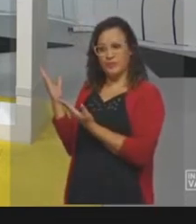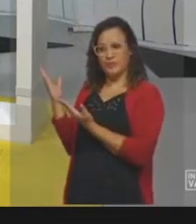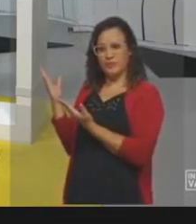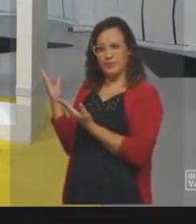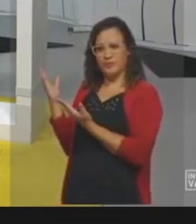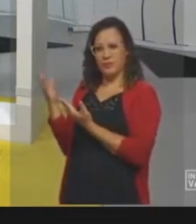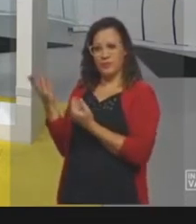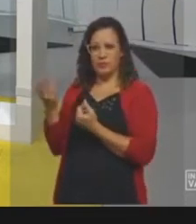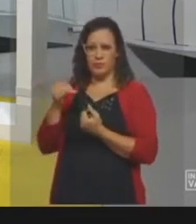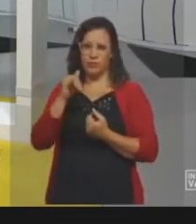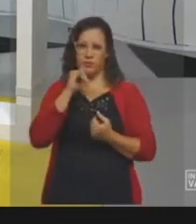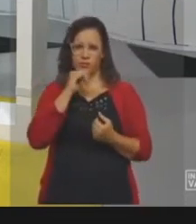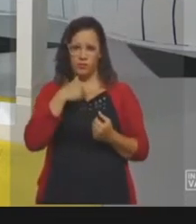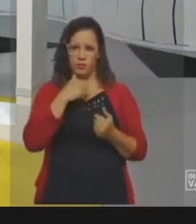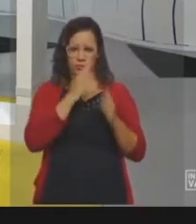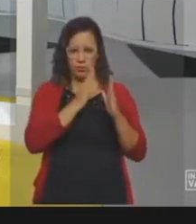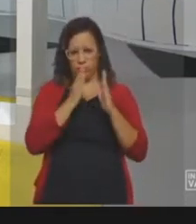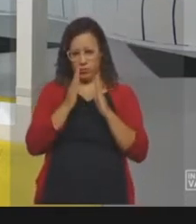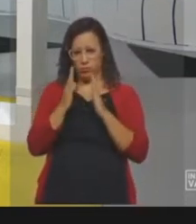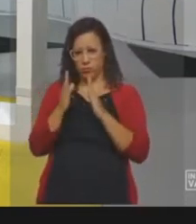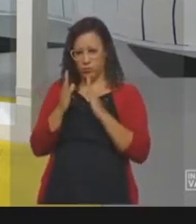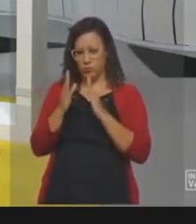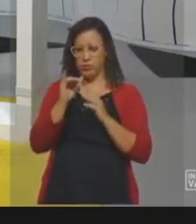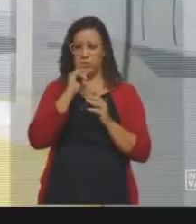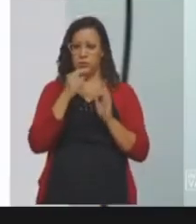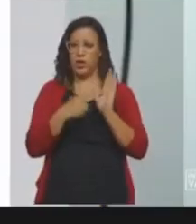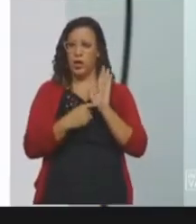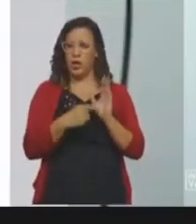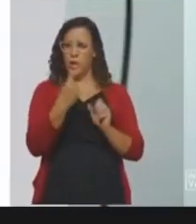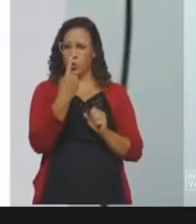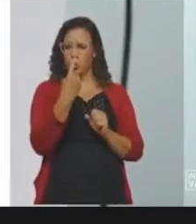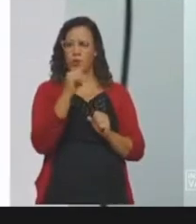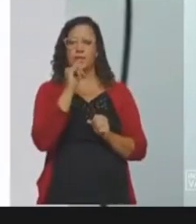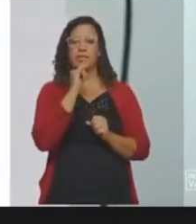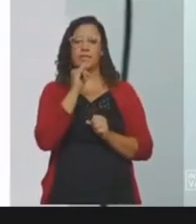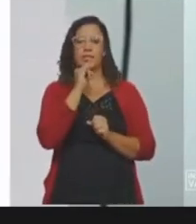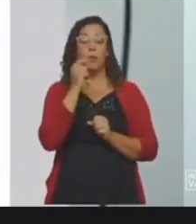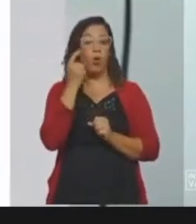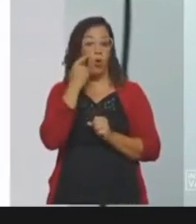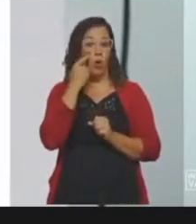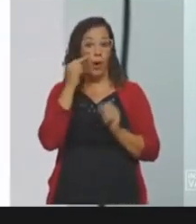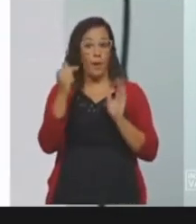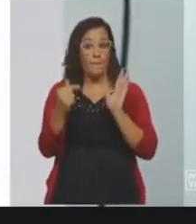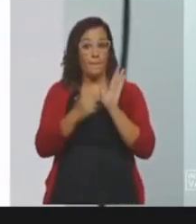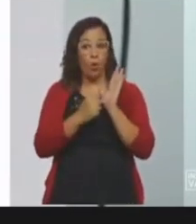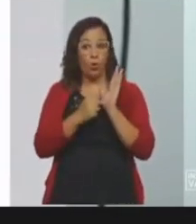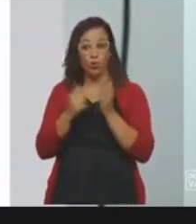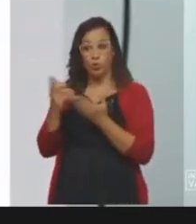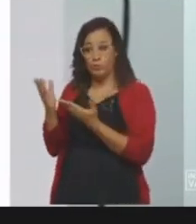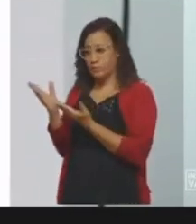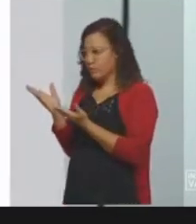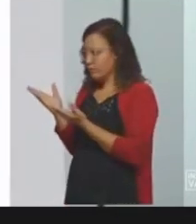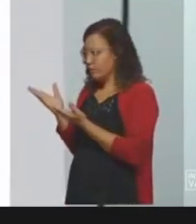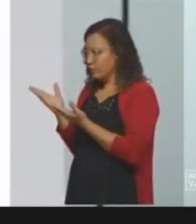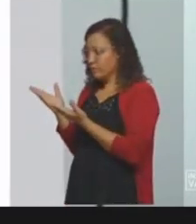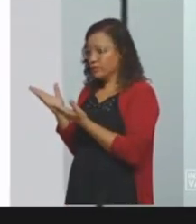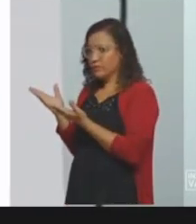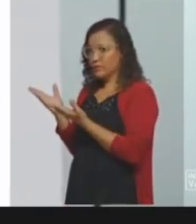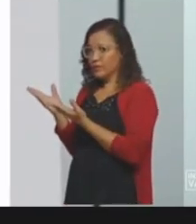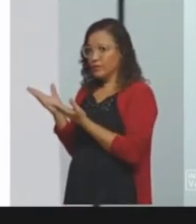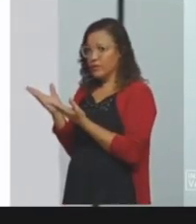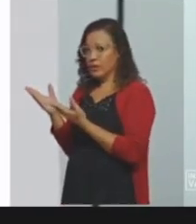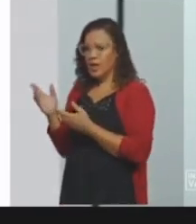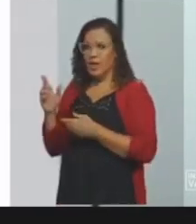na verdade eles são aos pares, eu vou representar um só. Vamos dizer que nesse ponto aqui, ó, ele tem um código aqui,